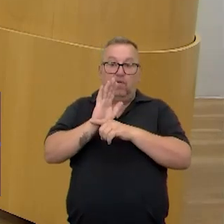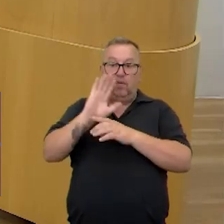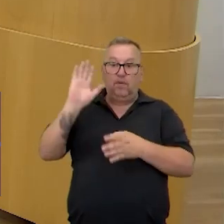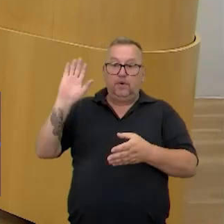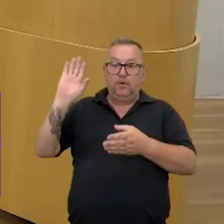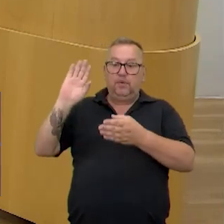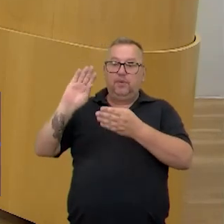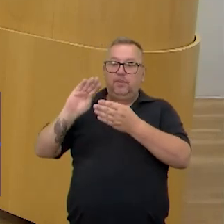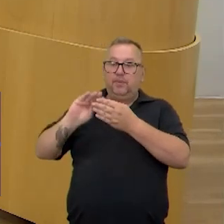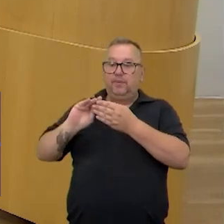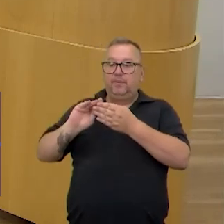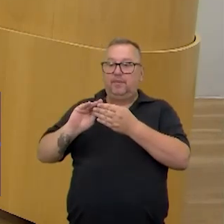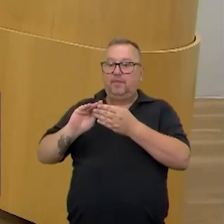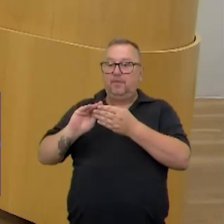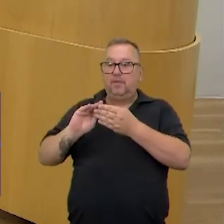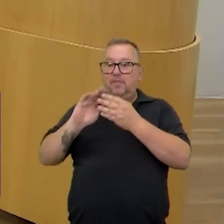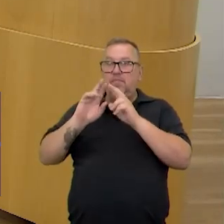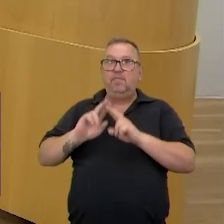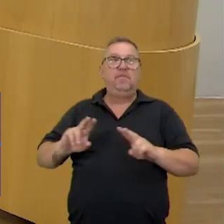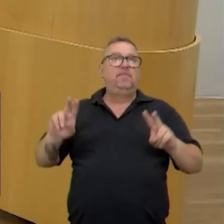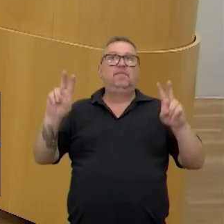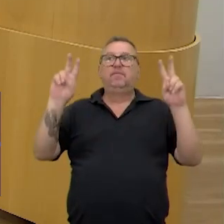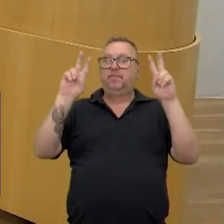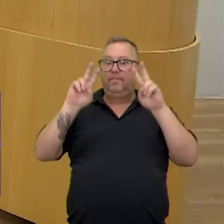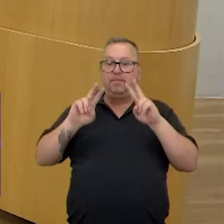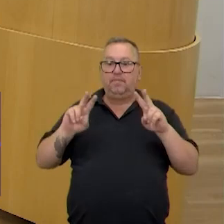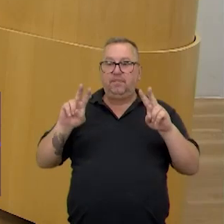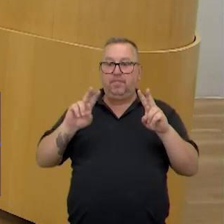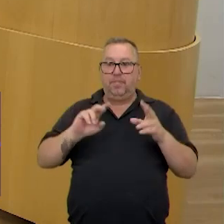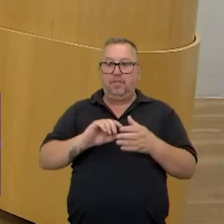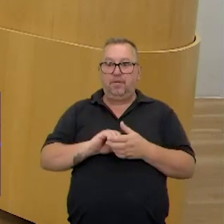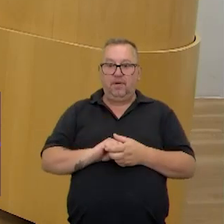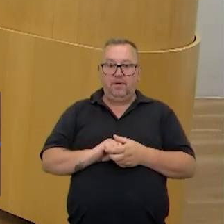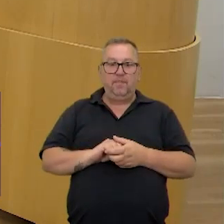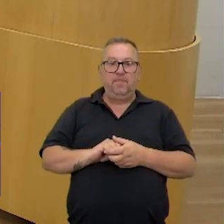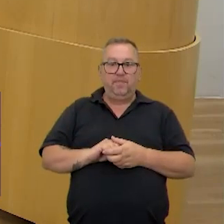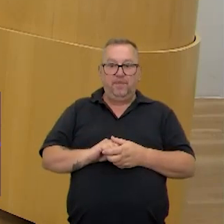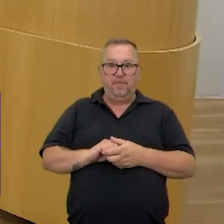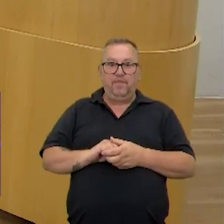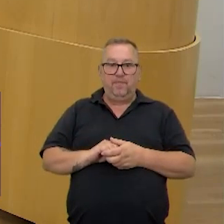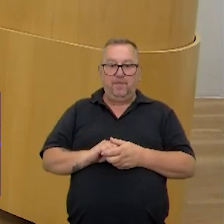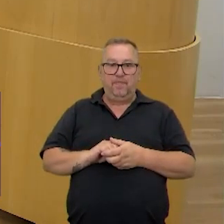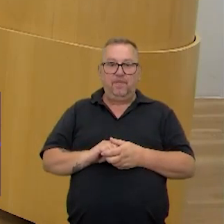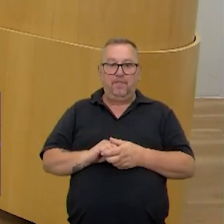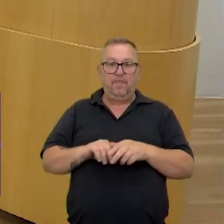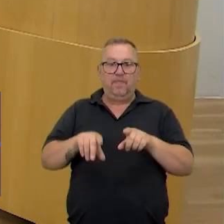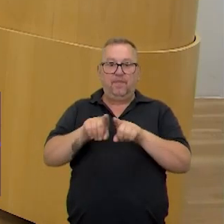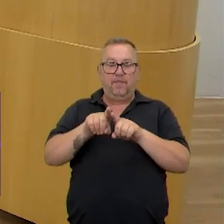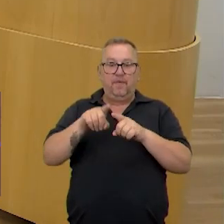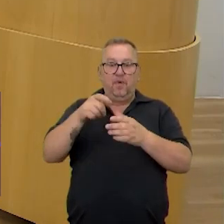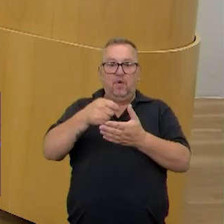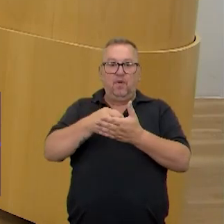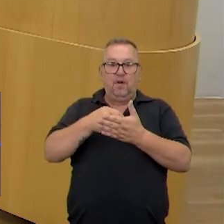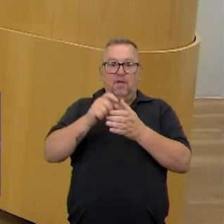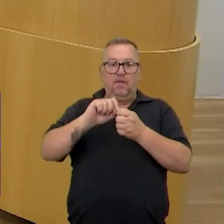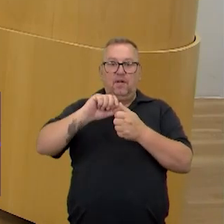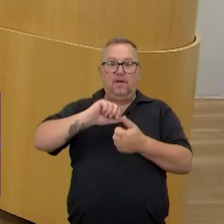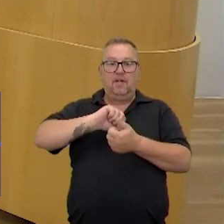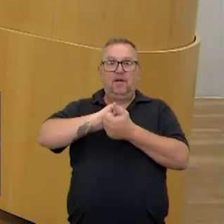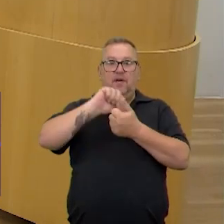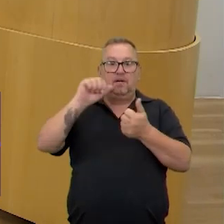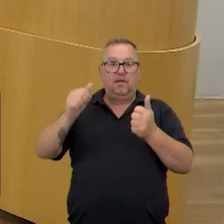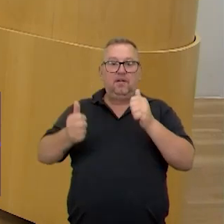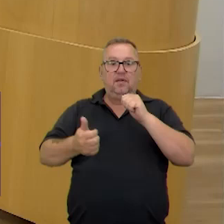vai retratar de uma maneira, né, vamos dizer assim, hollywoodiana que se fala. Né? Muitas vezes ele é obrigado a fazer uma adaptação